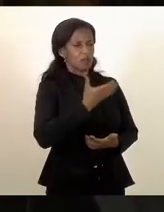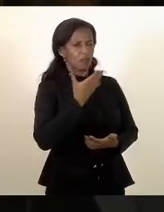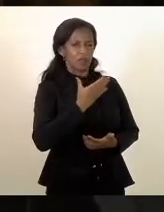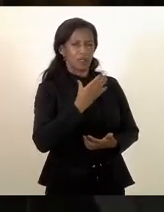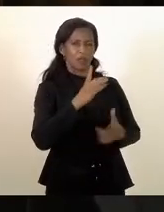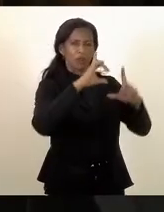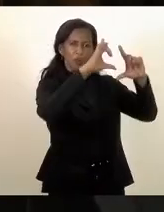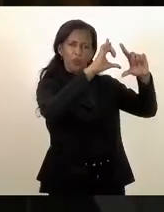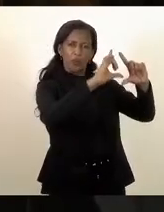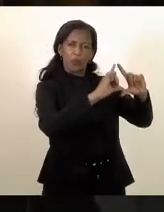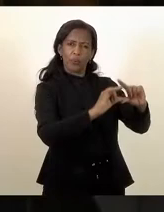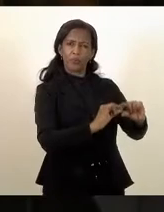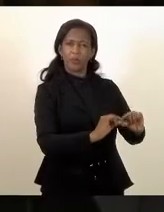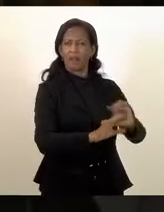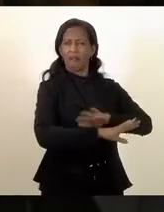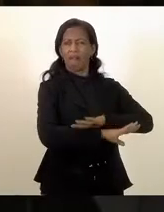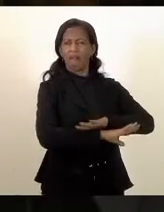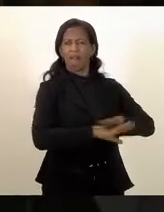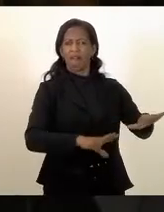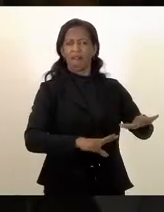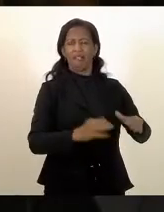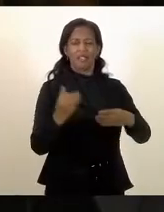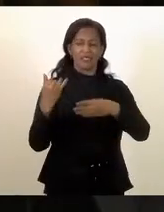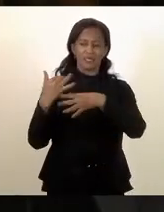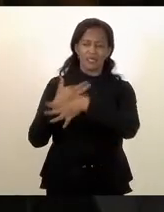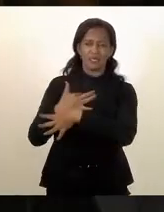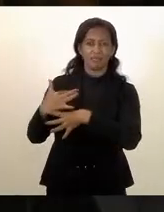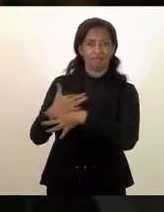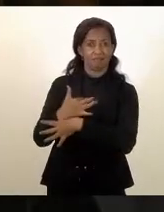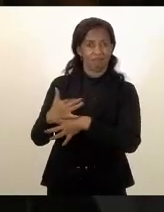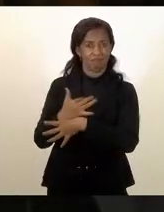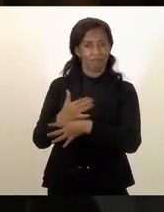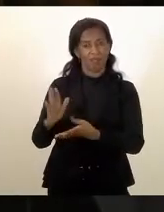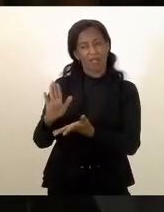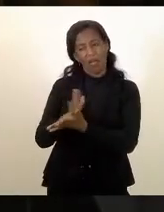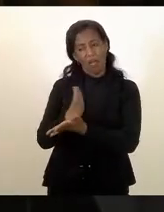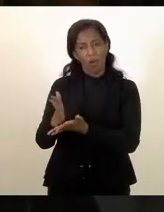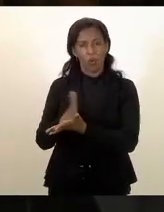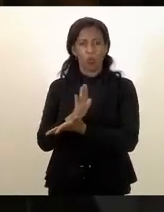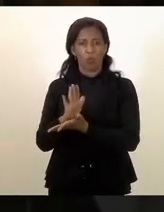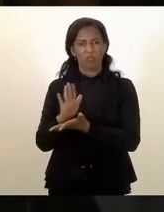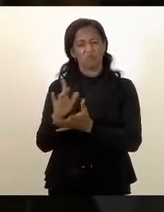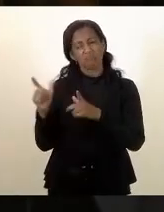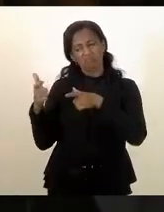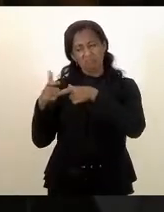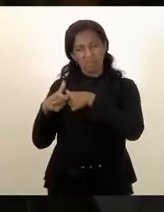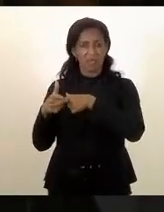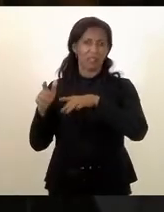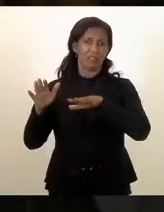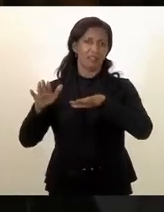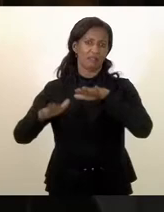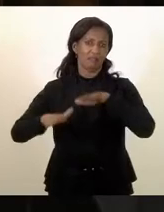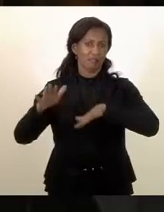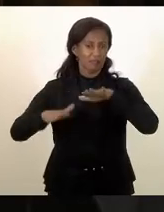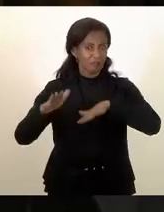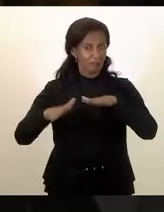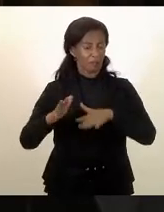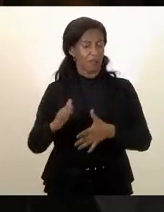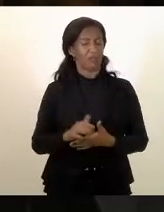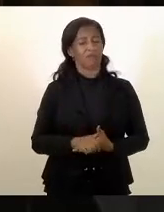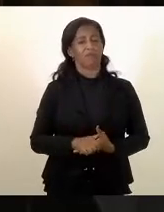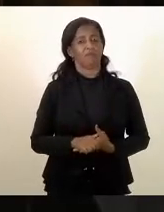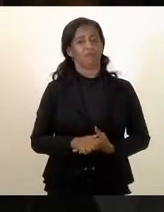amenizado as grandes cidades e algumas até não tão grandes pequenas sob ponto de vista de número de habitantes